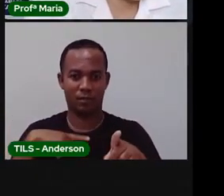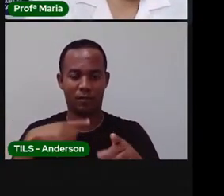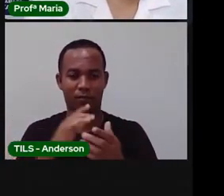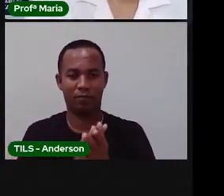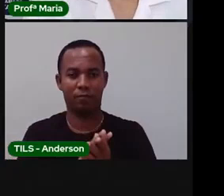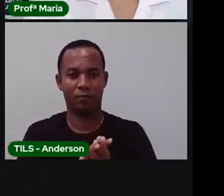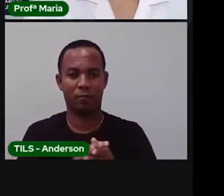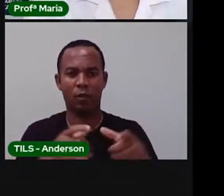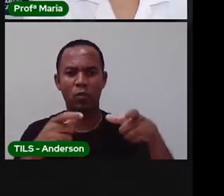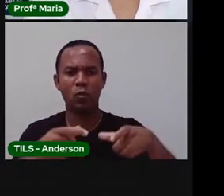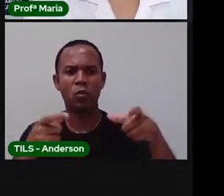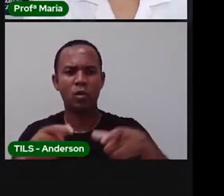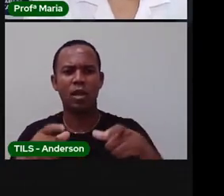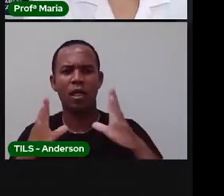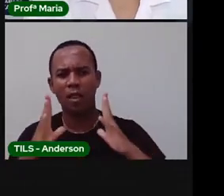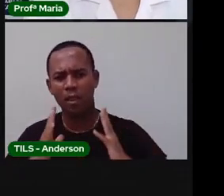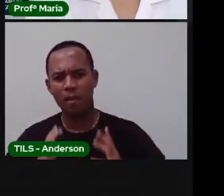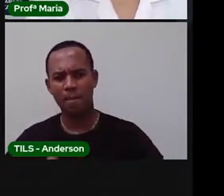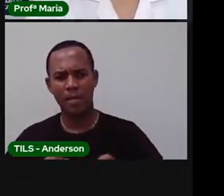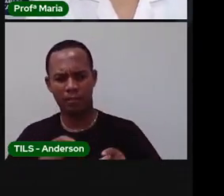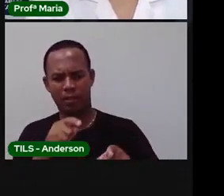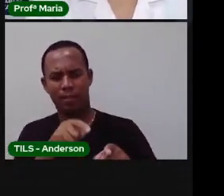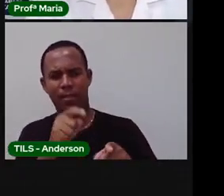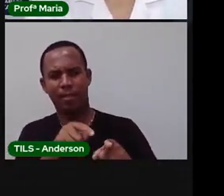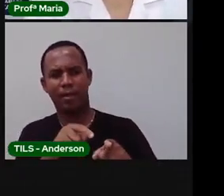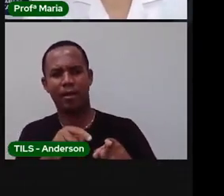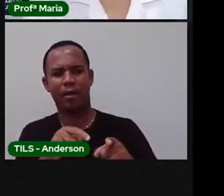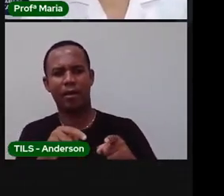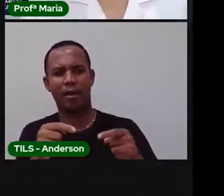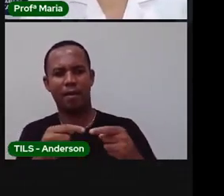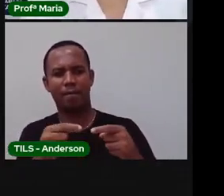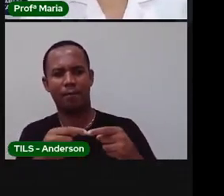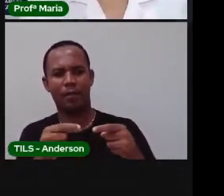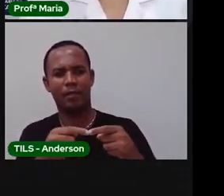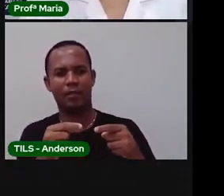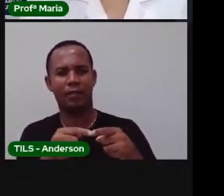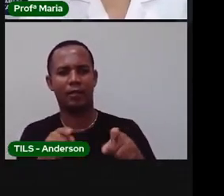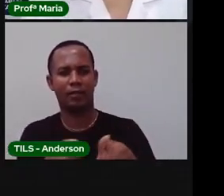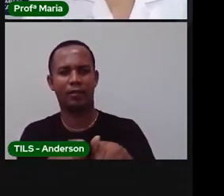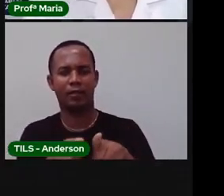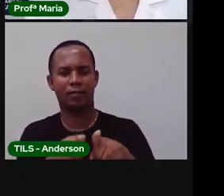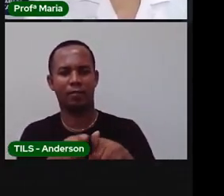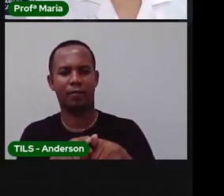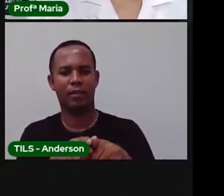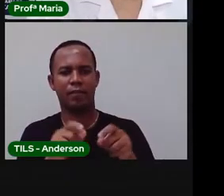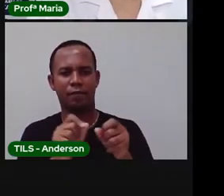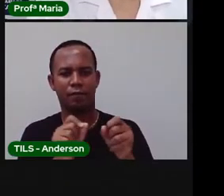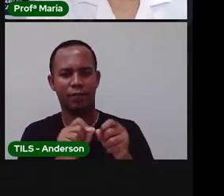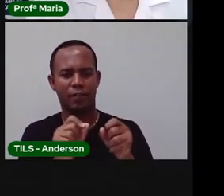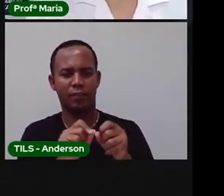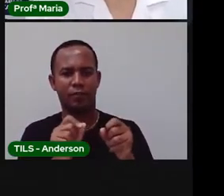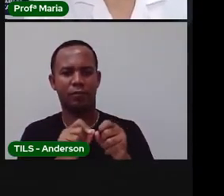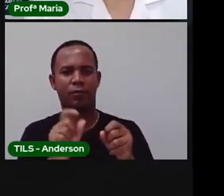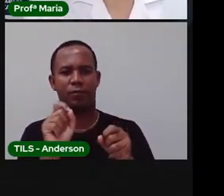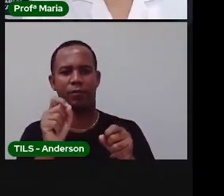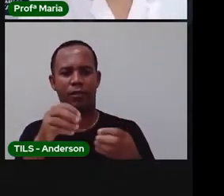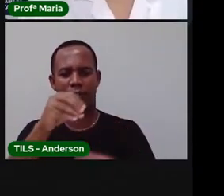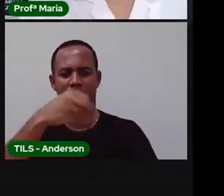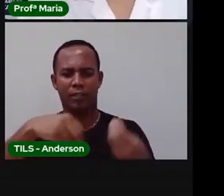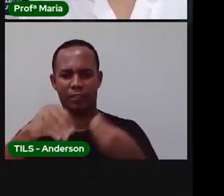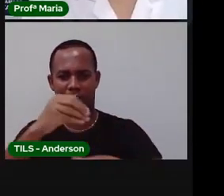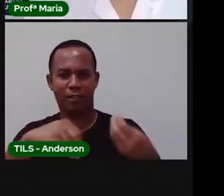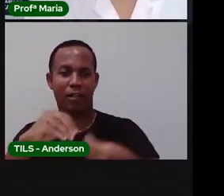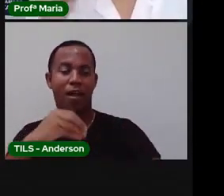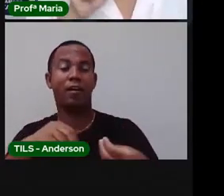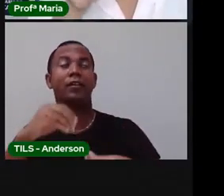de limpeza, que quer dizer que aquele material ele pode ser reciclado ou que ele foi feito através de outro, o quê?